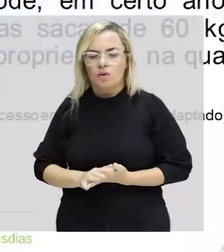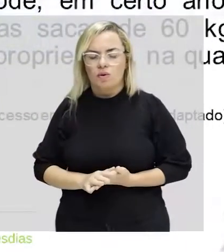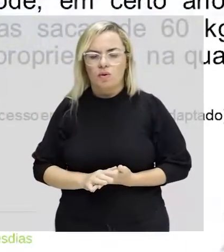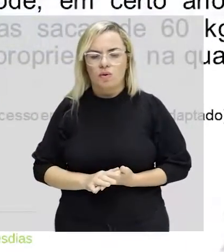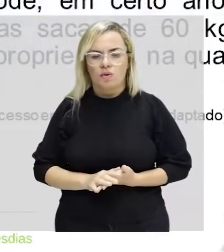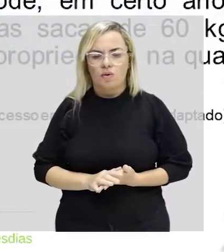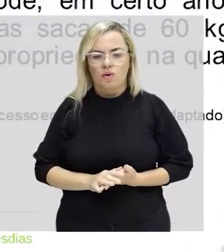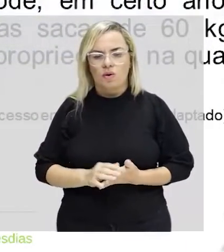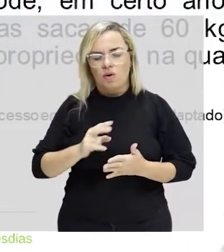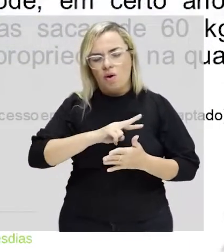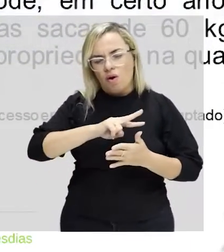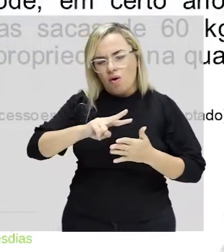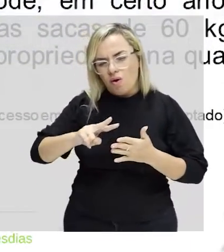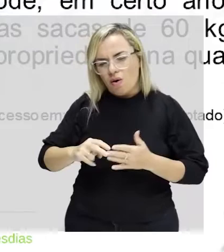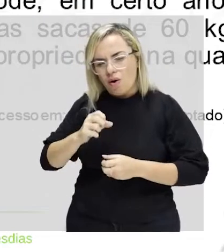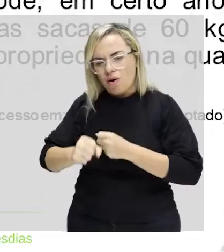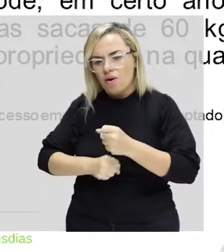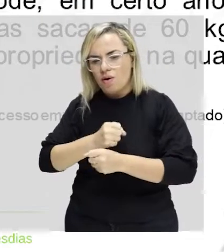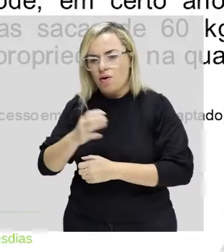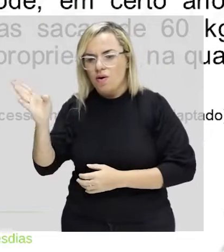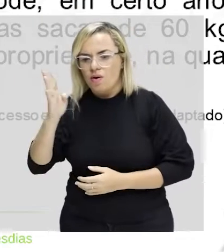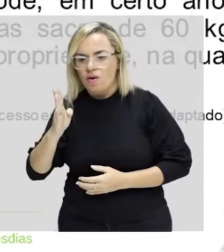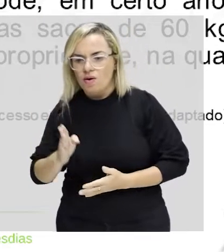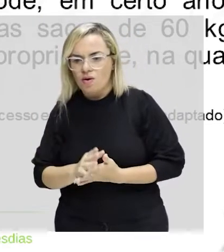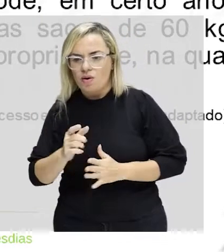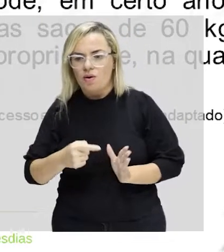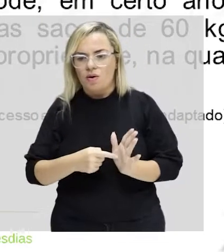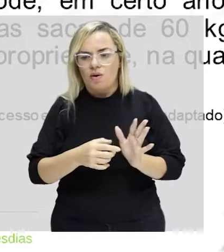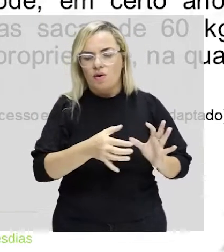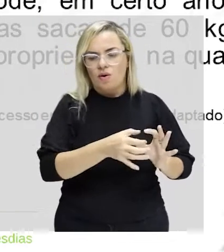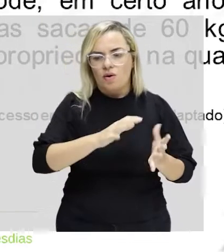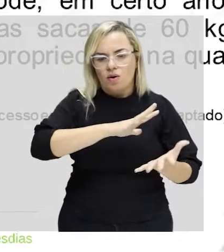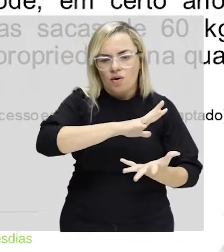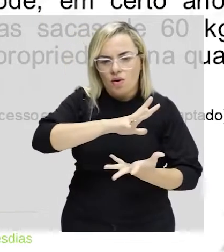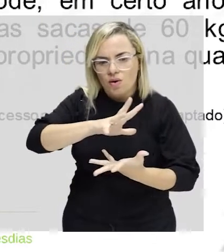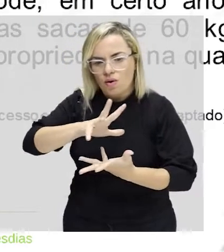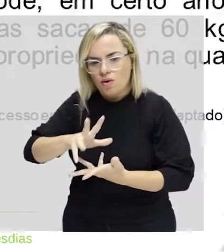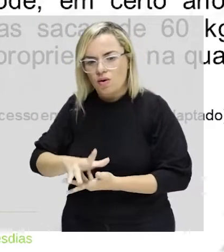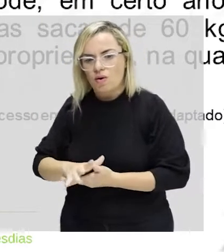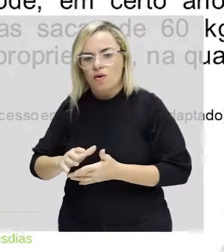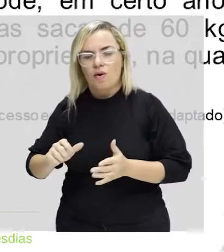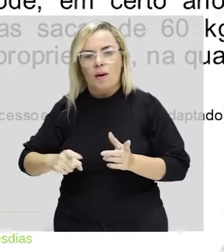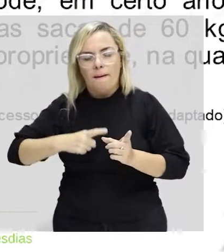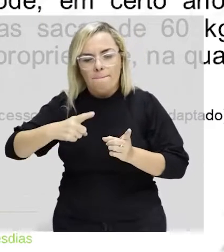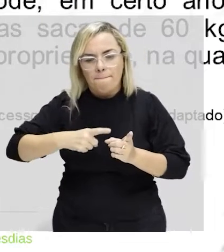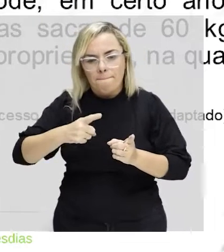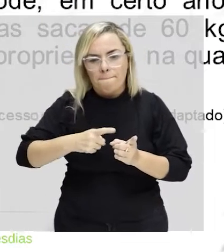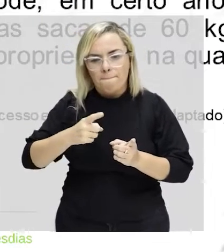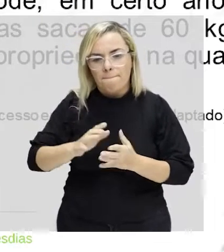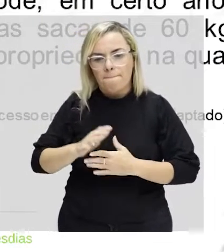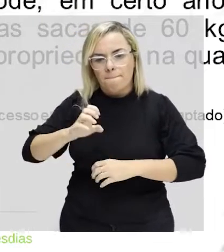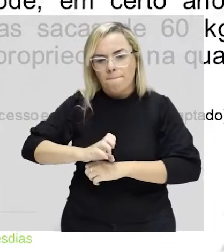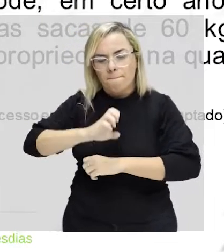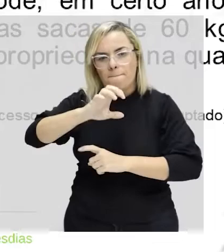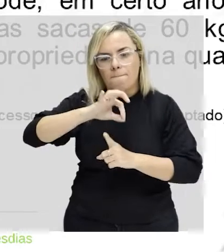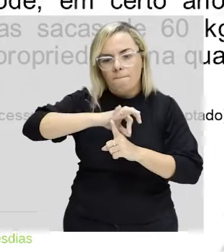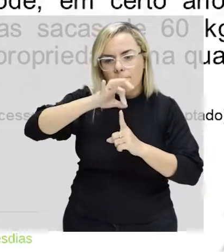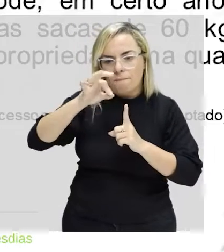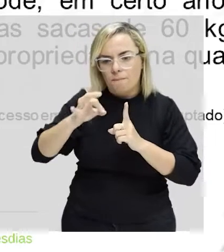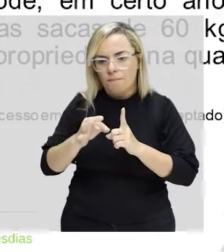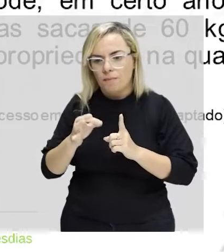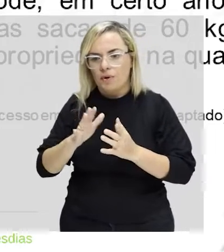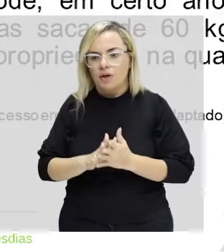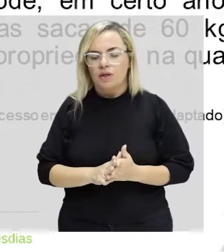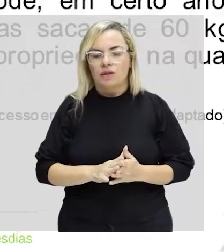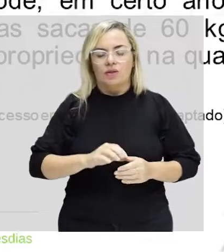muitos anos, o Brasil tem figurado no cenário mundial entre os maiores produtores e exportadores de soja. Entre os anos de 2010